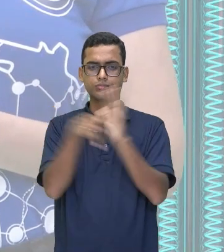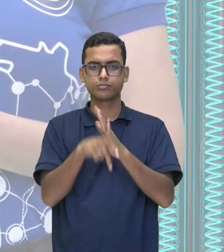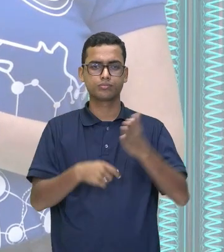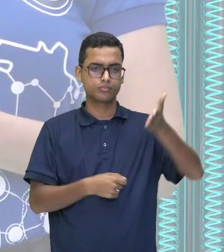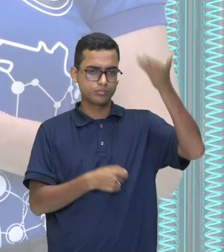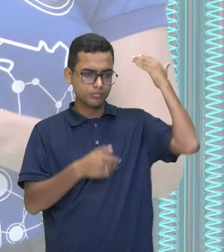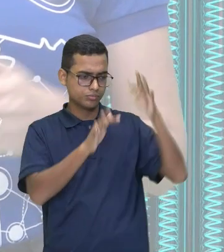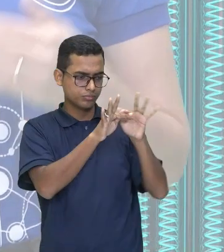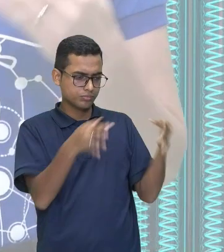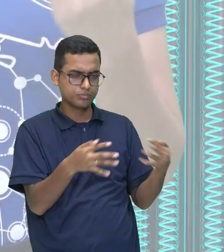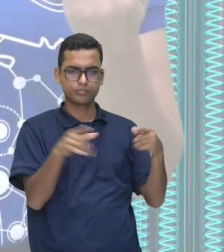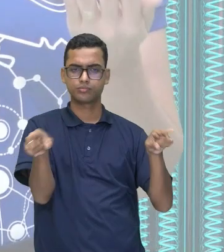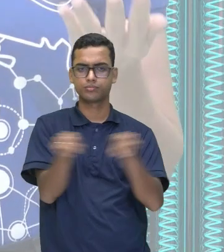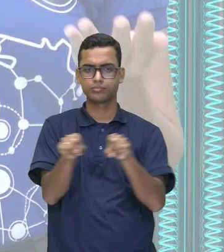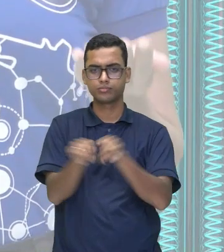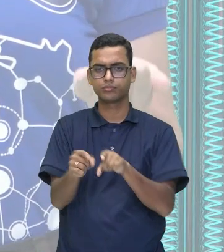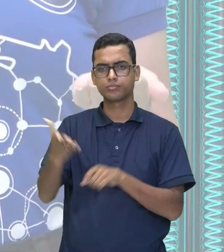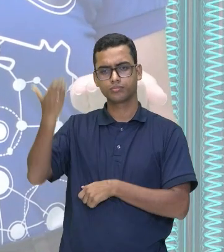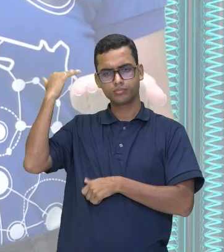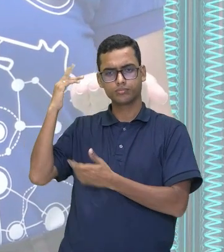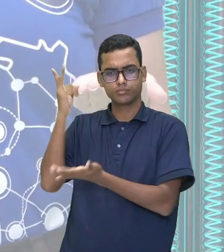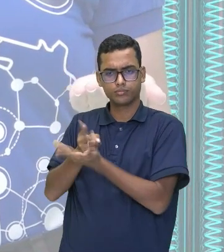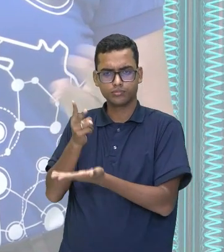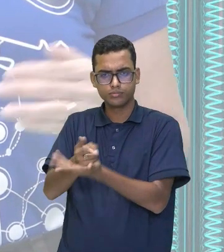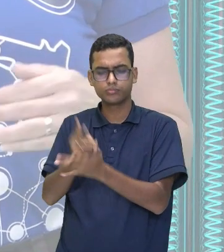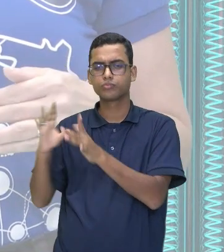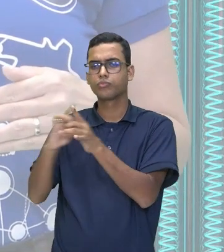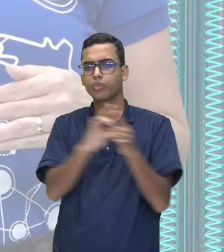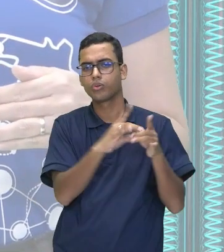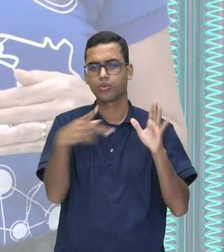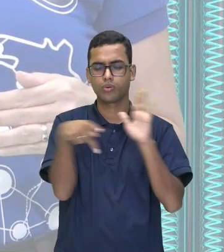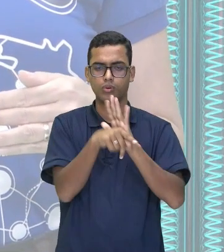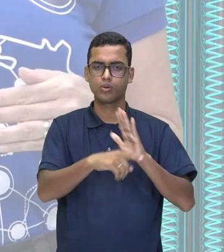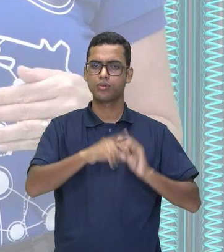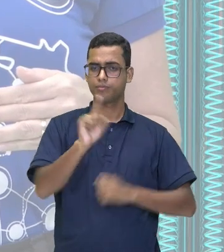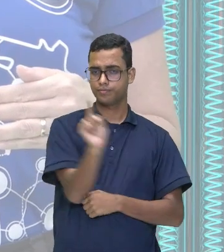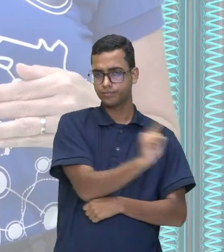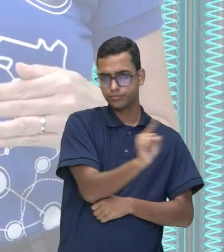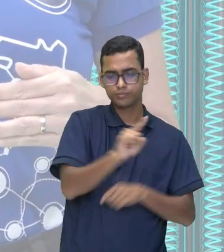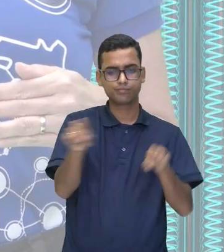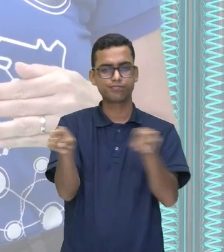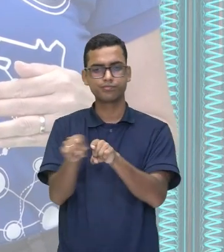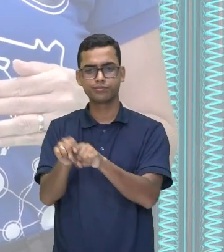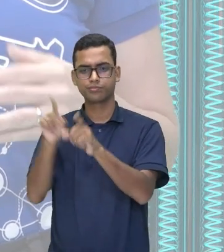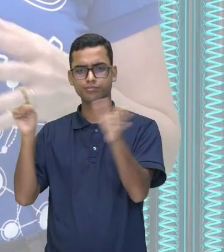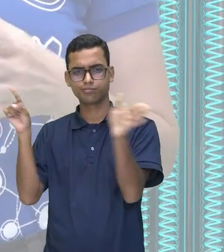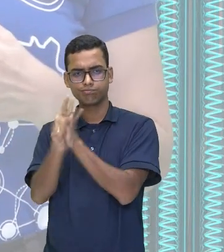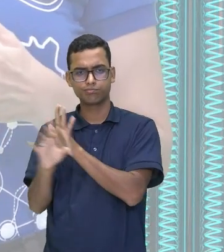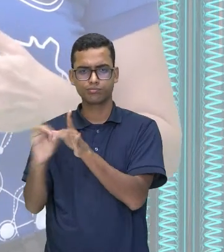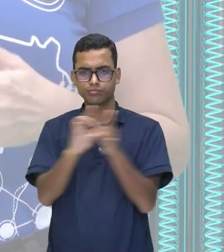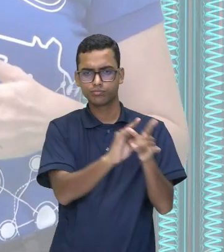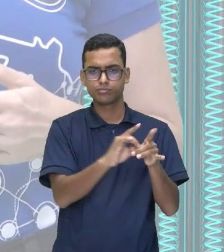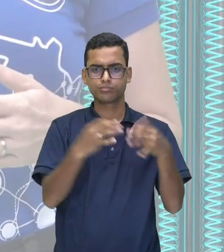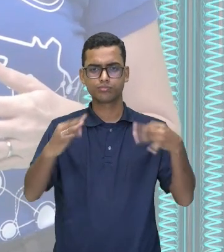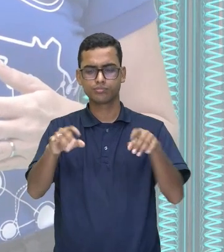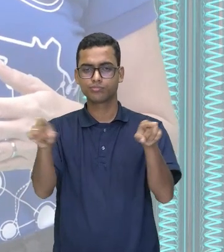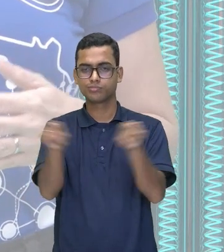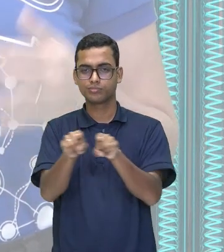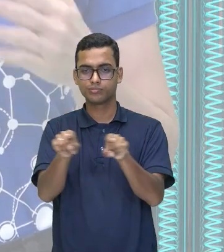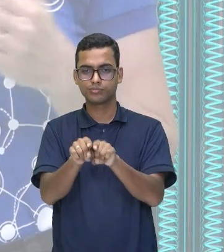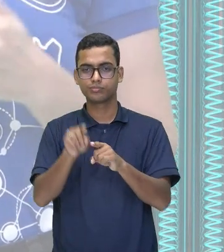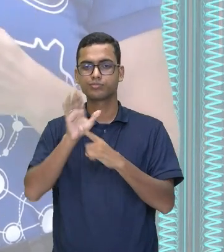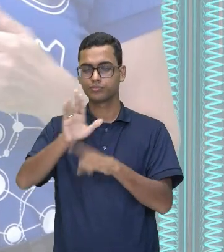past continuous na forma negativa e na forma interrogativa. E de quebra, a